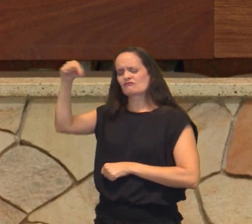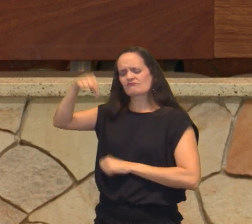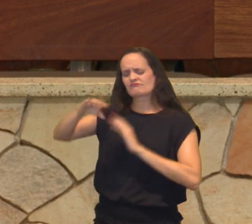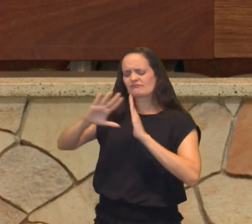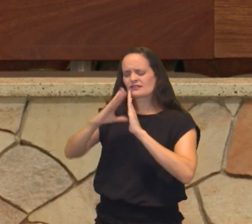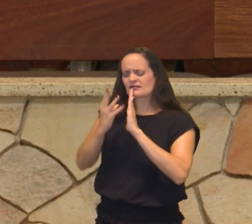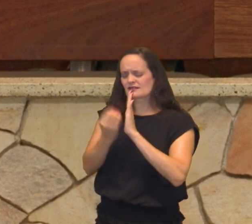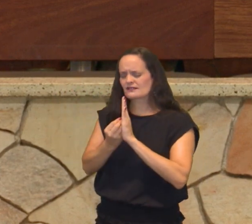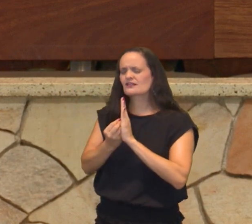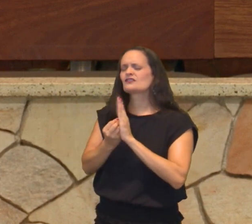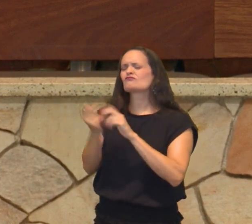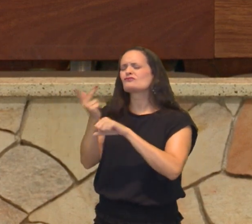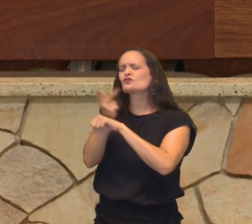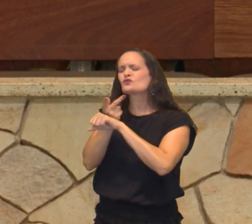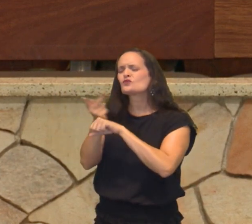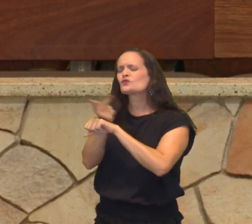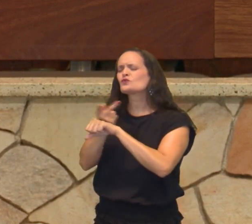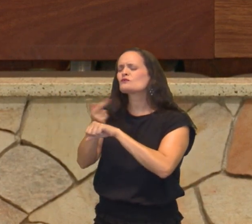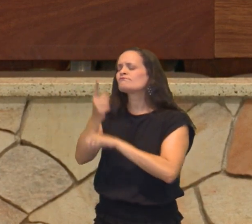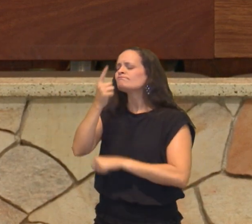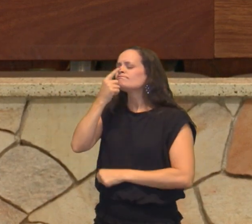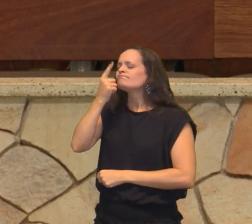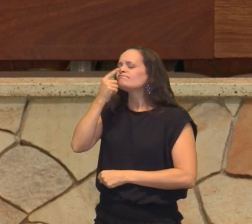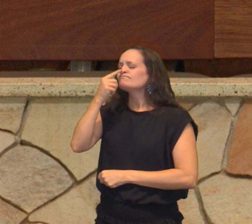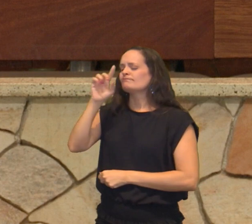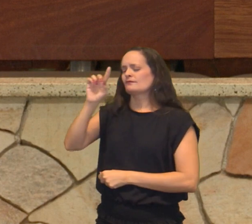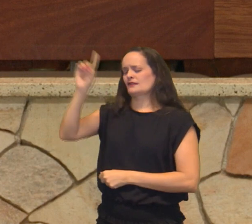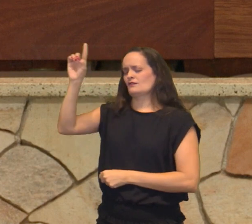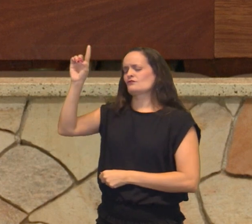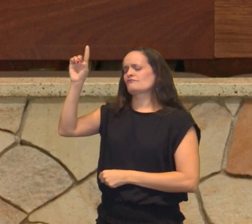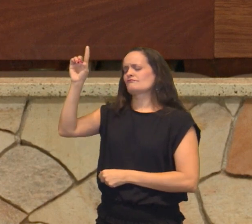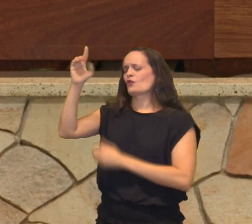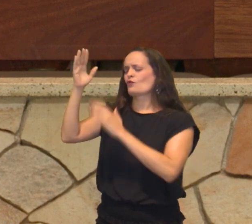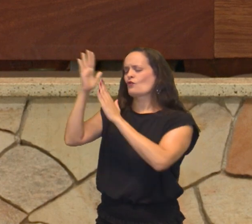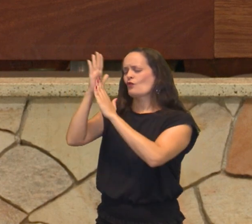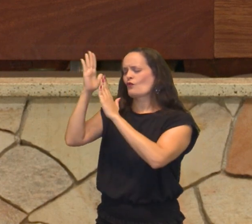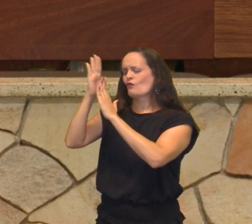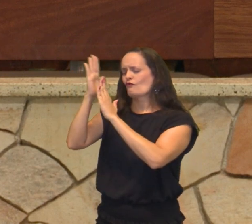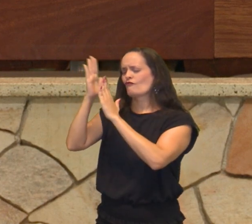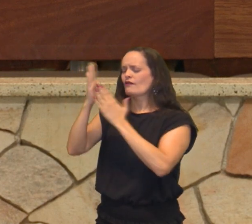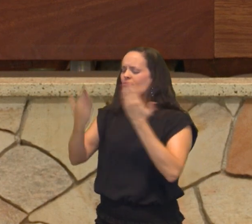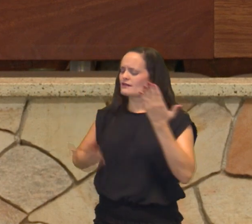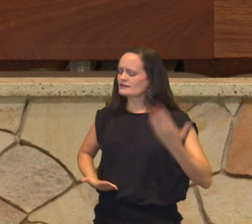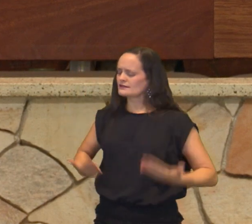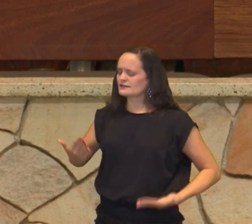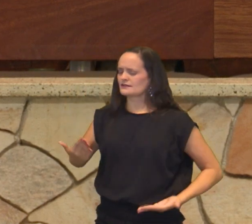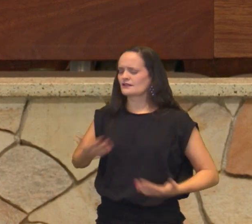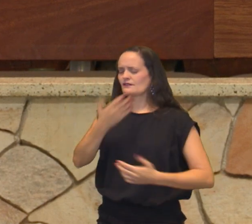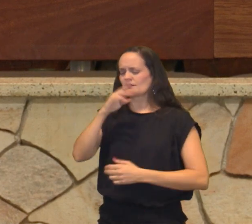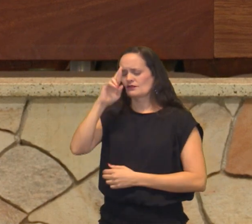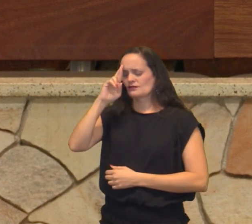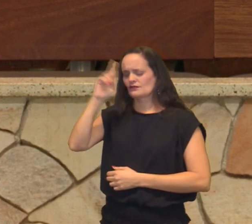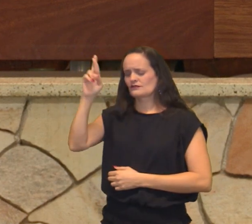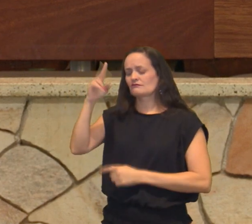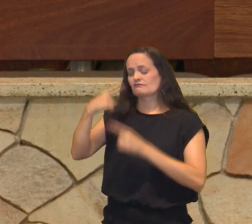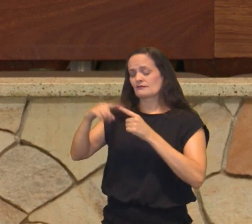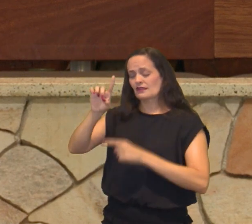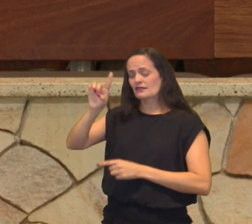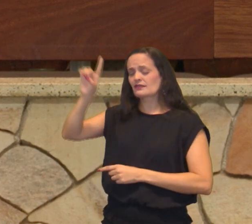presença, Deus, para Te louvar, Deus, para Te servir, Deus, porque Tu és um Deus